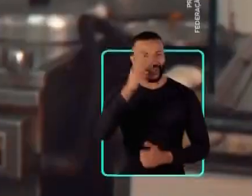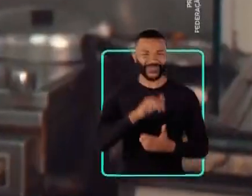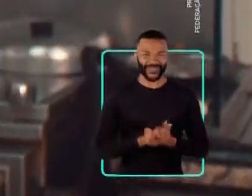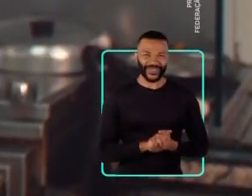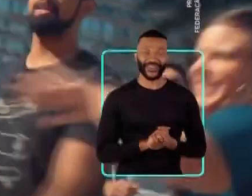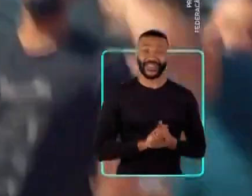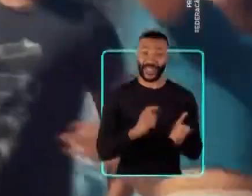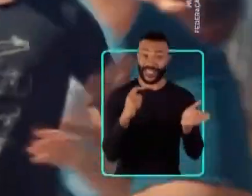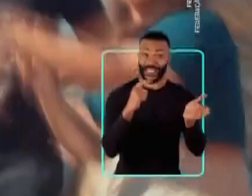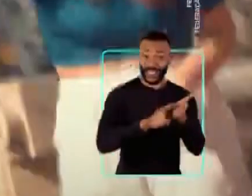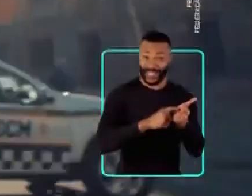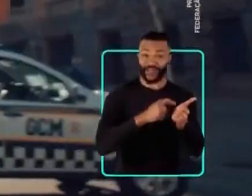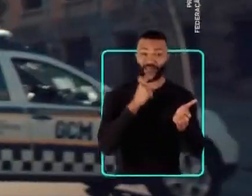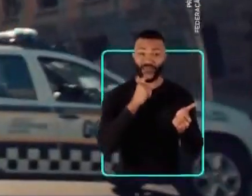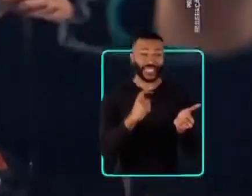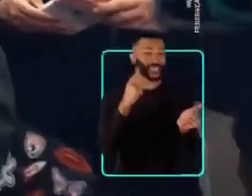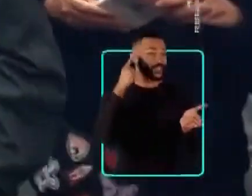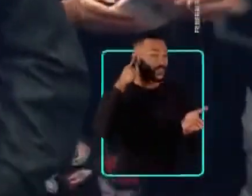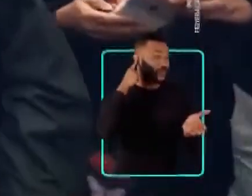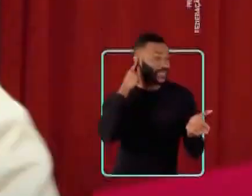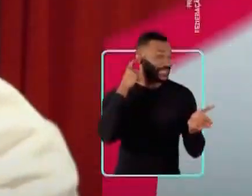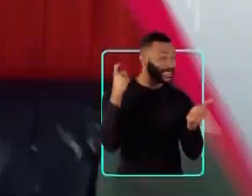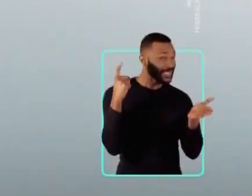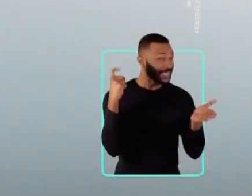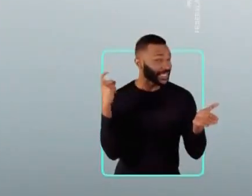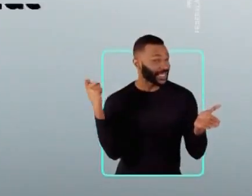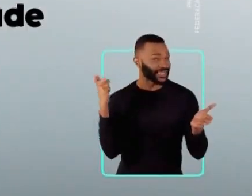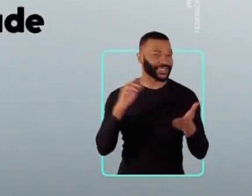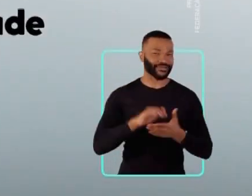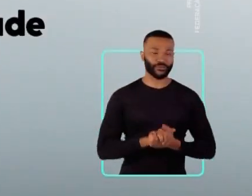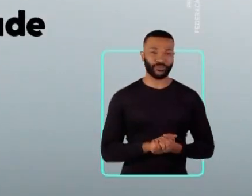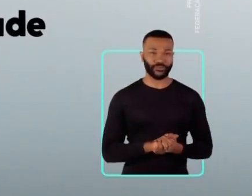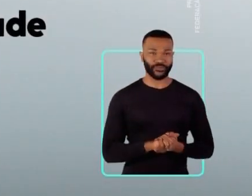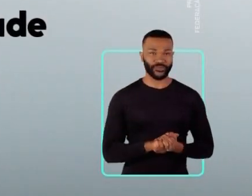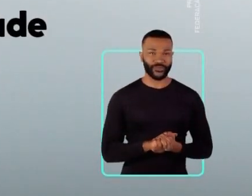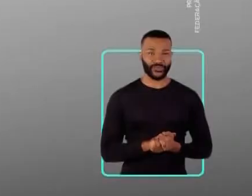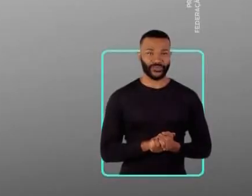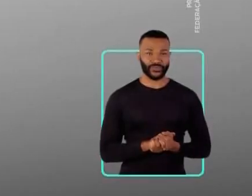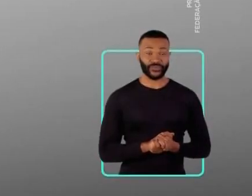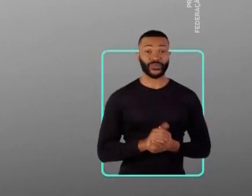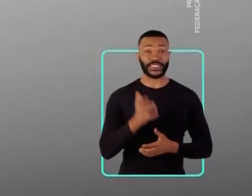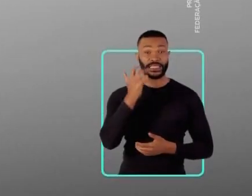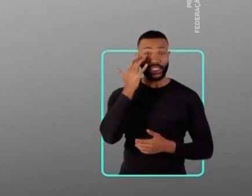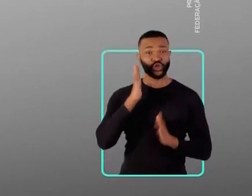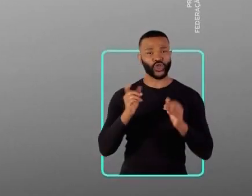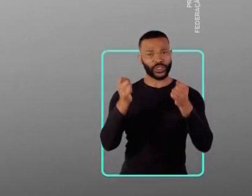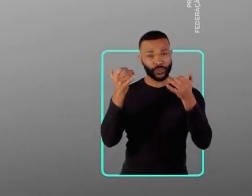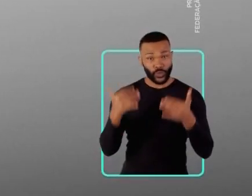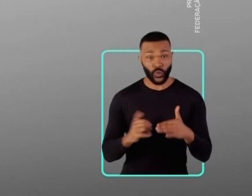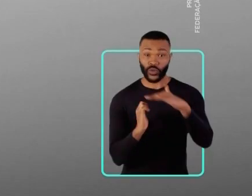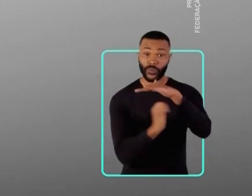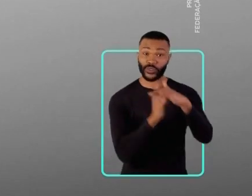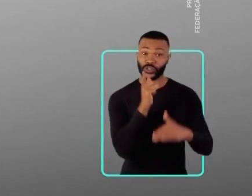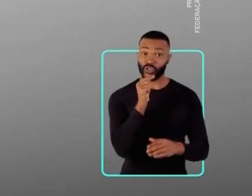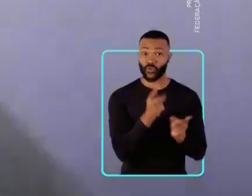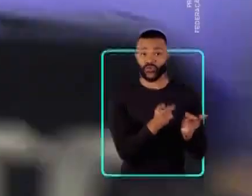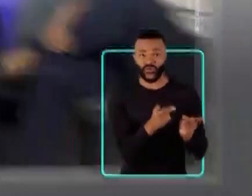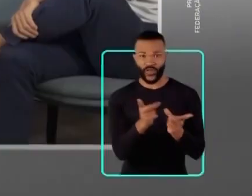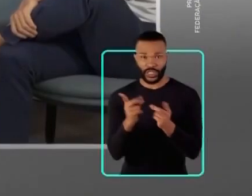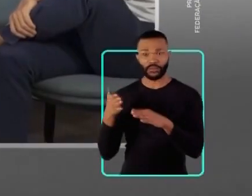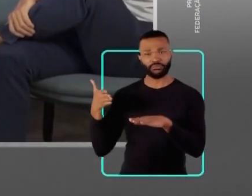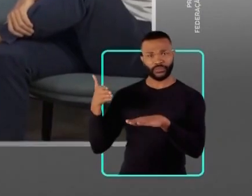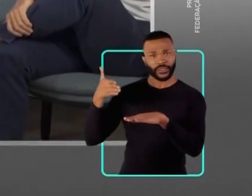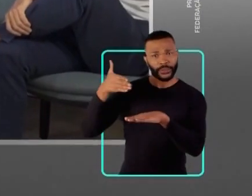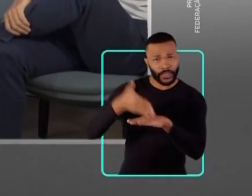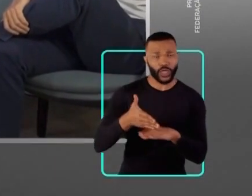Paulo. Confirma e faz, faz o tiri. Tarcísio já disse que quer vender a Sabesp.